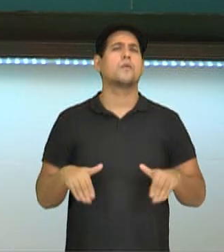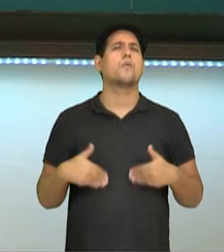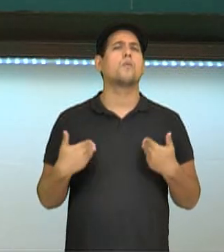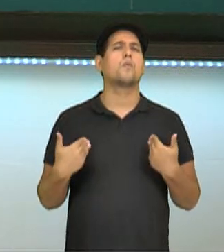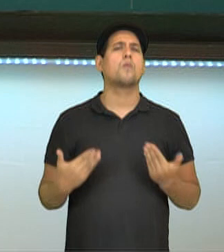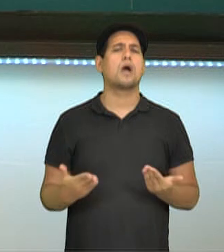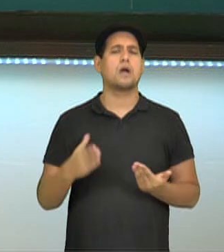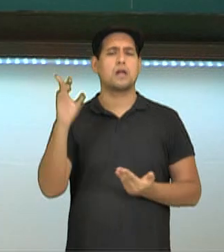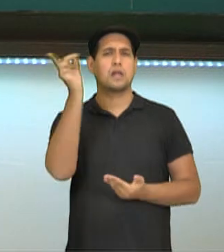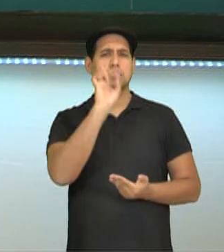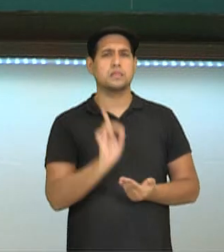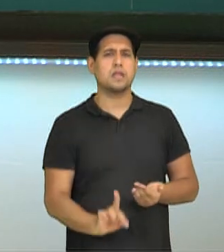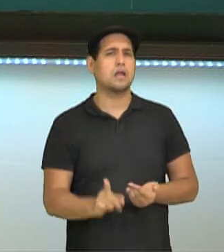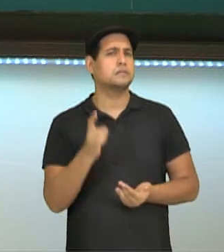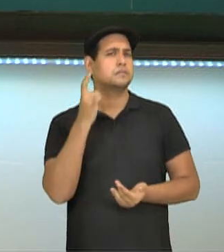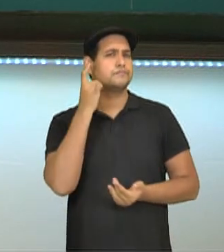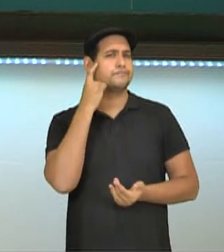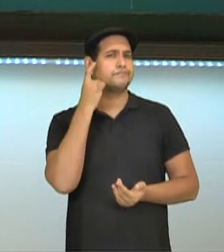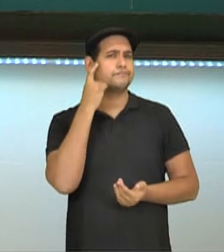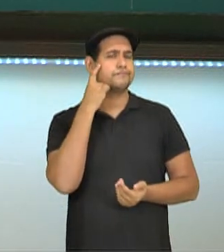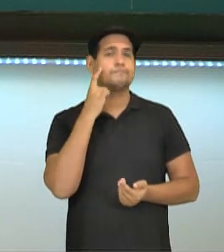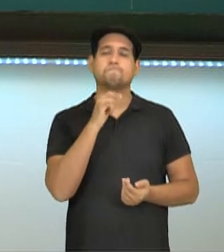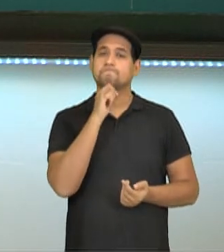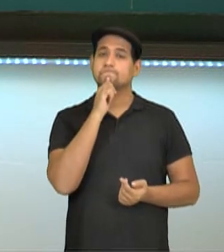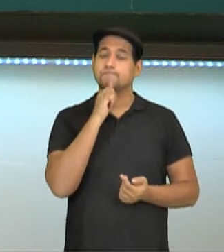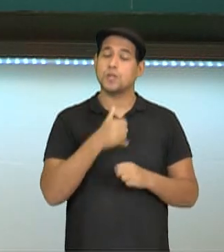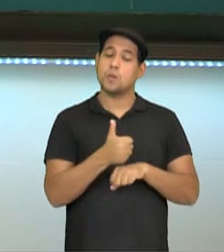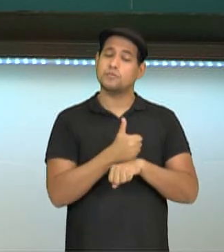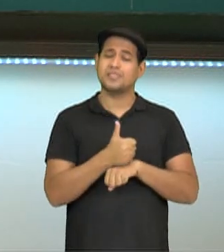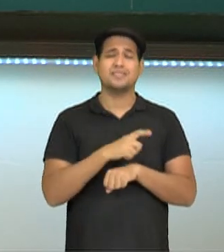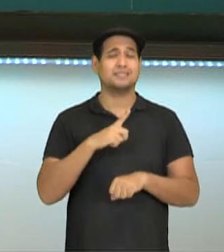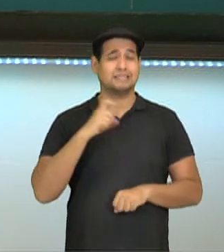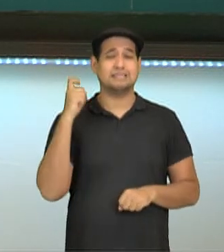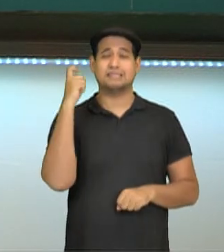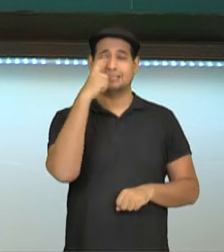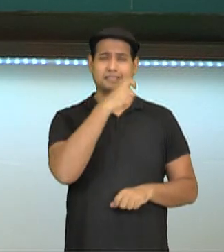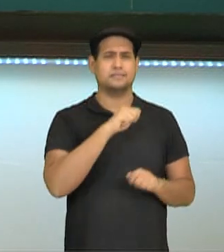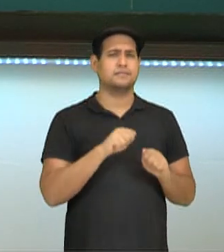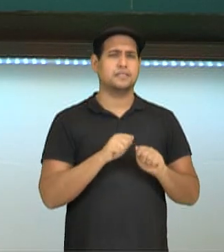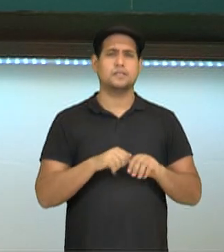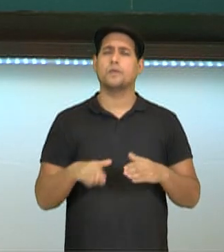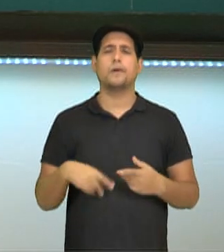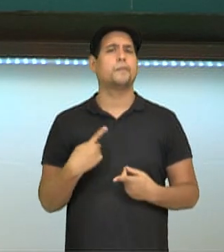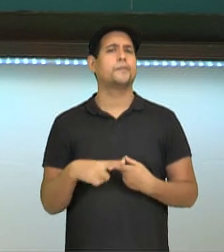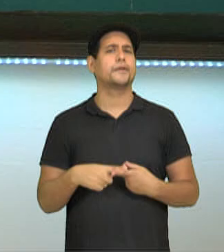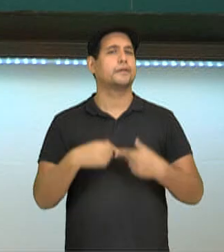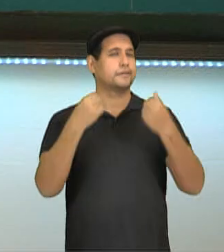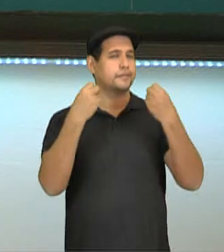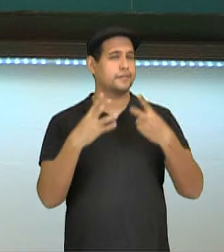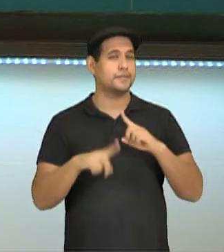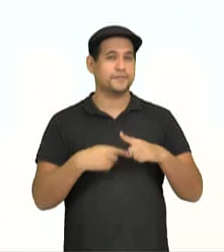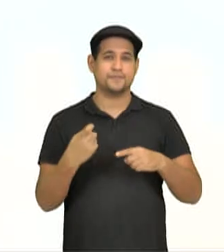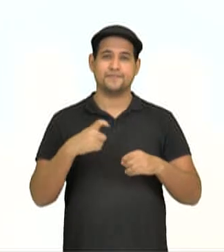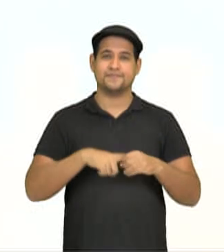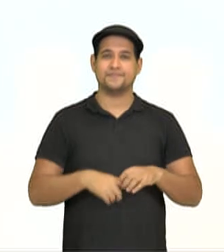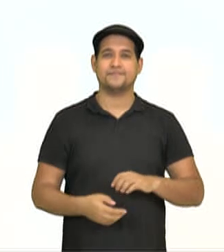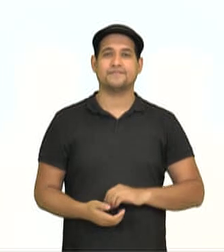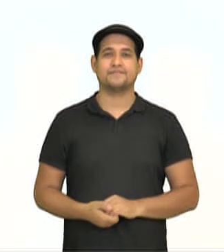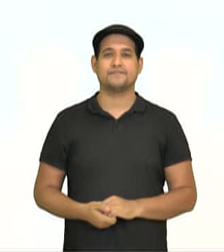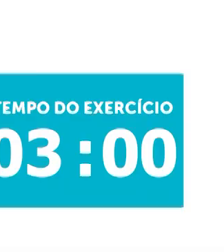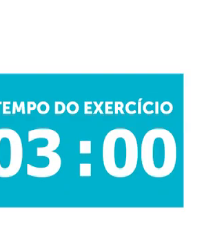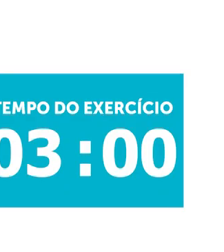qual dessas deficiências você acha que um atleta teria mais dificuldade em executar e por quê? Nós já voltamos.